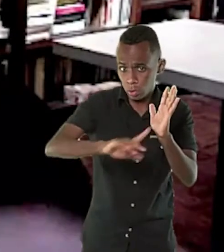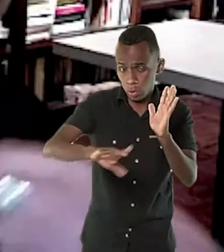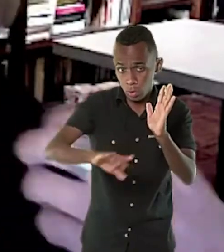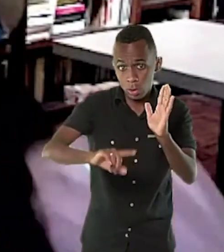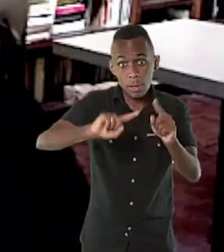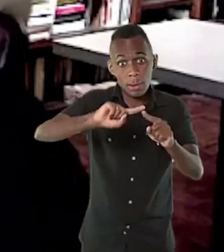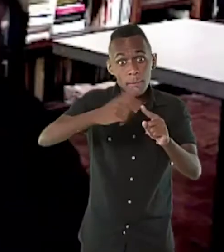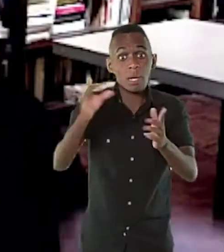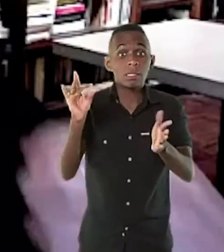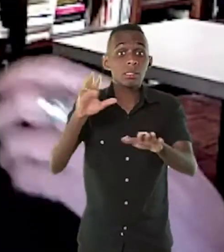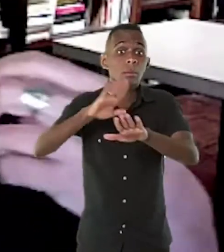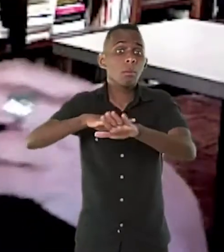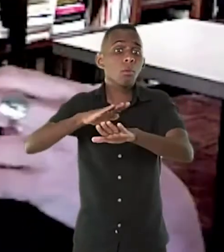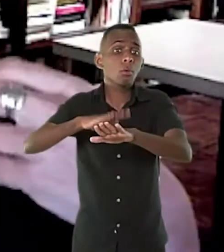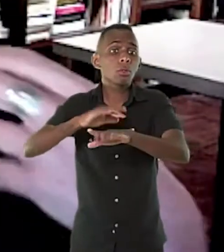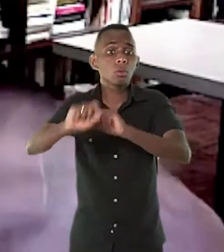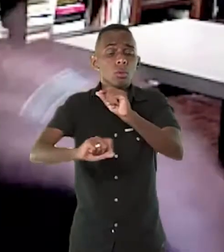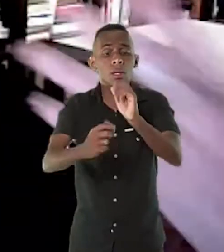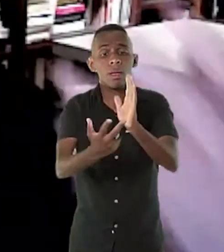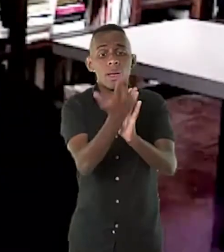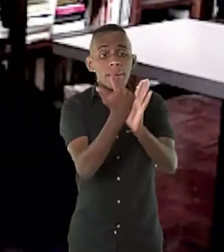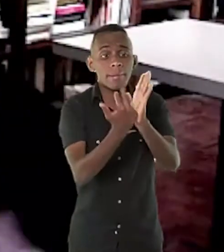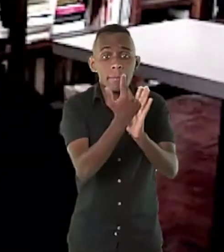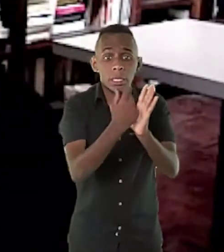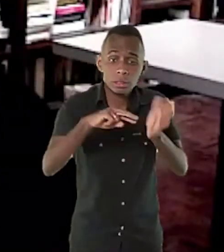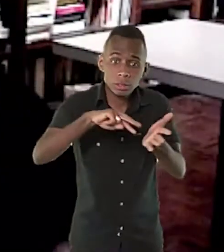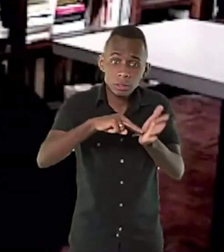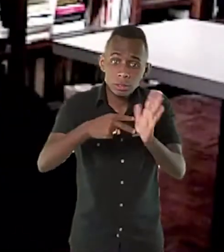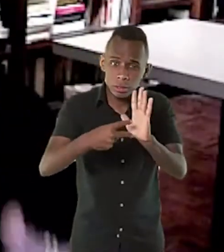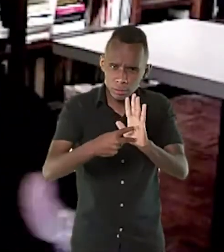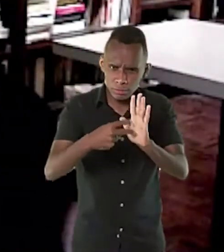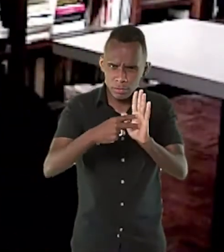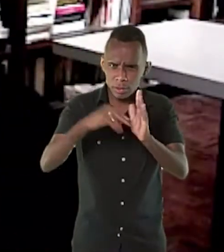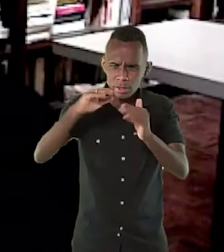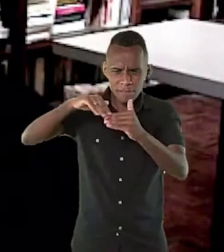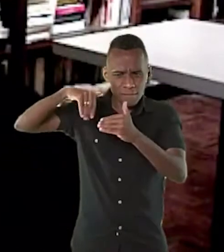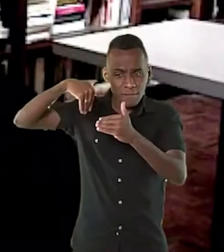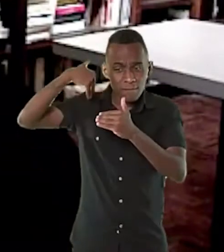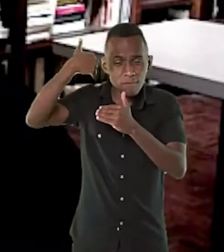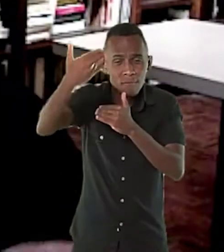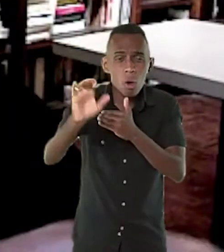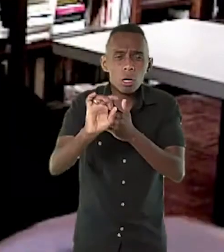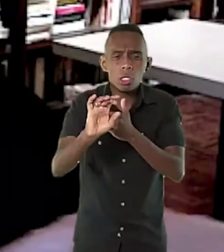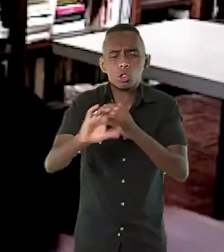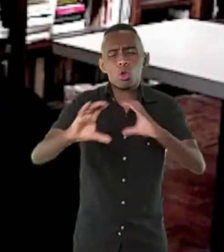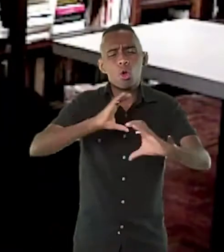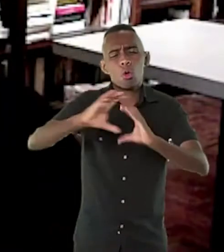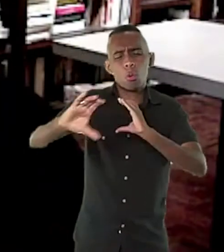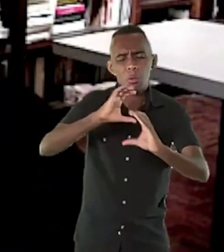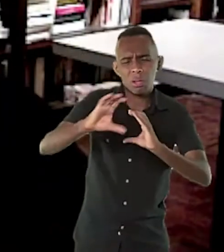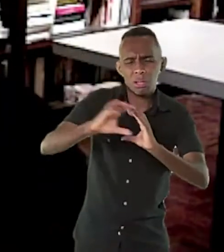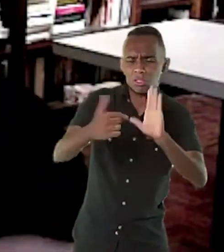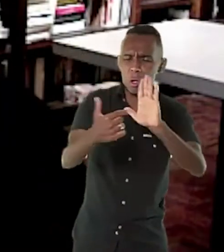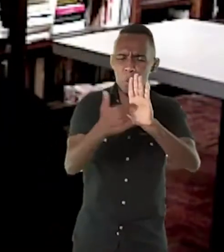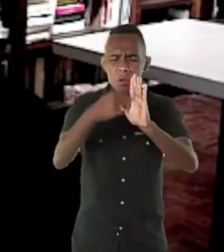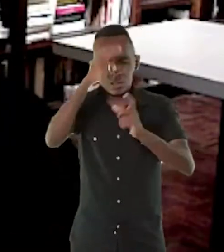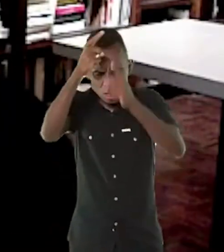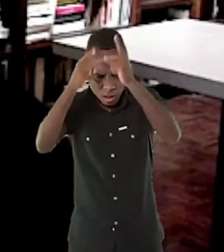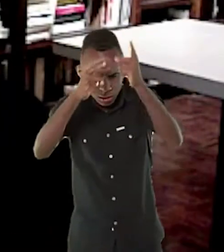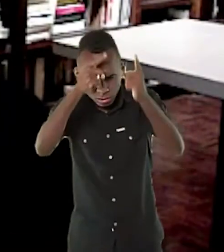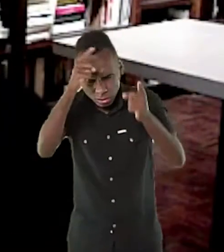que as imagens são, para além do lugar de transmissão de ideias, de linguagens